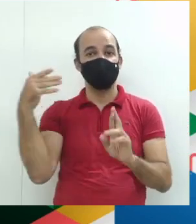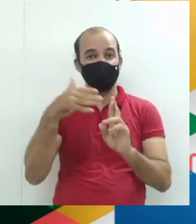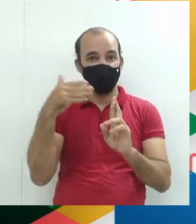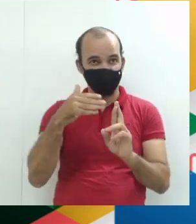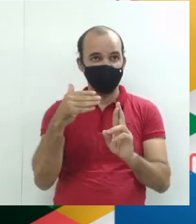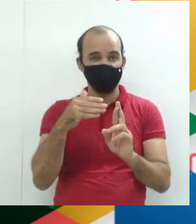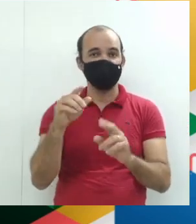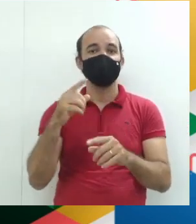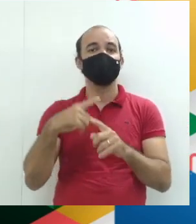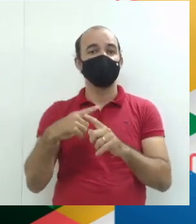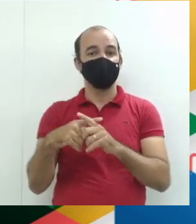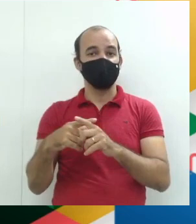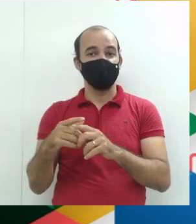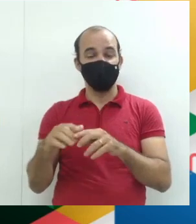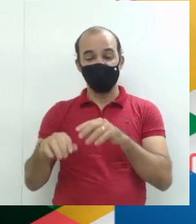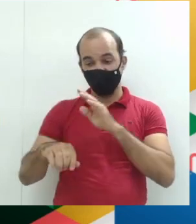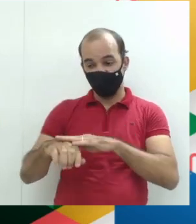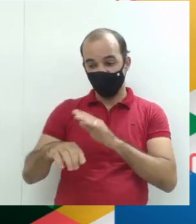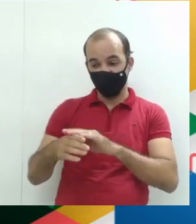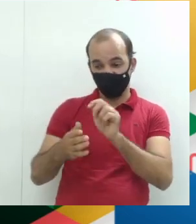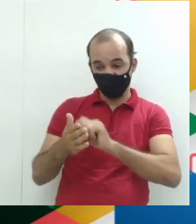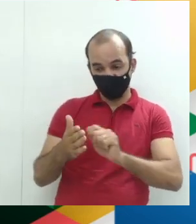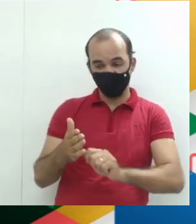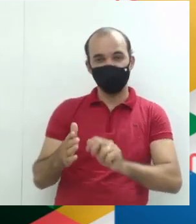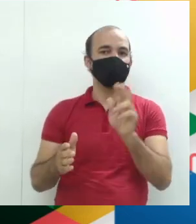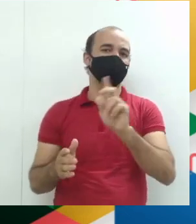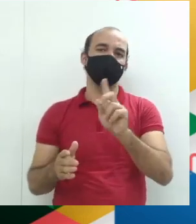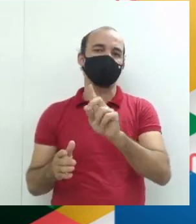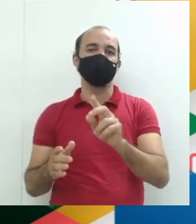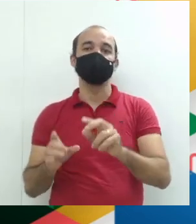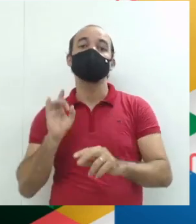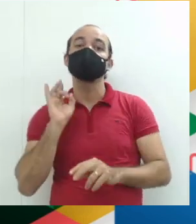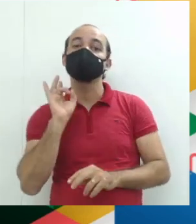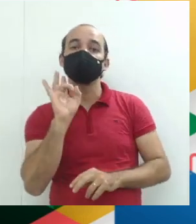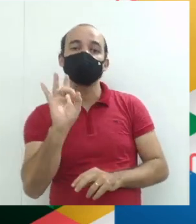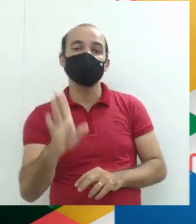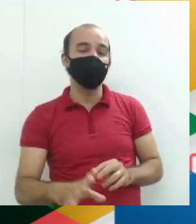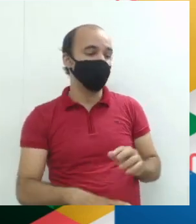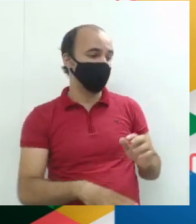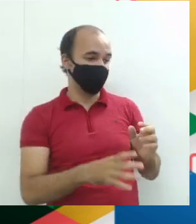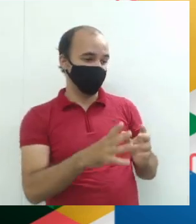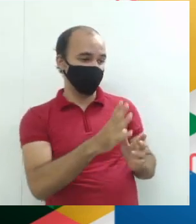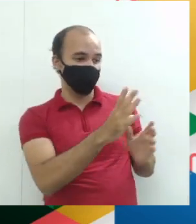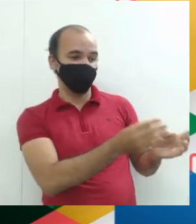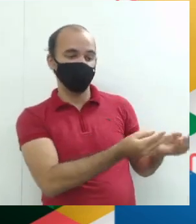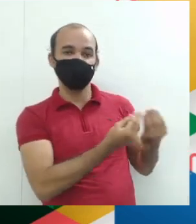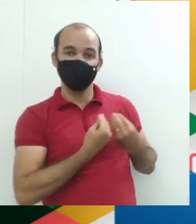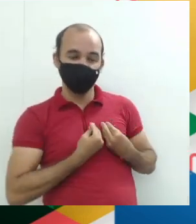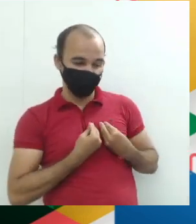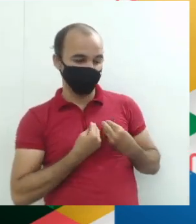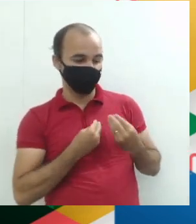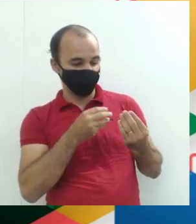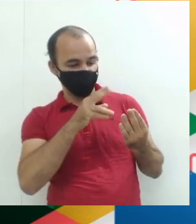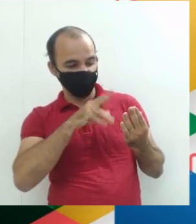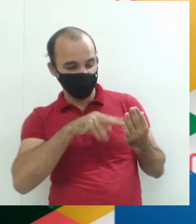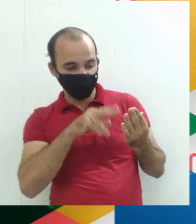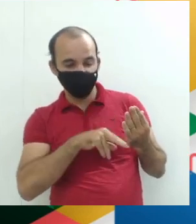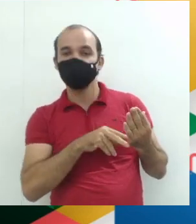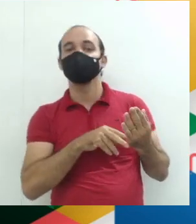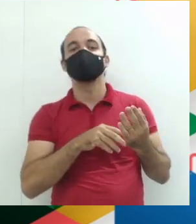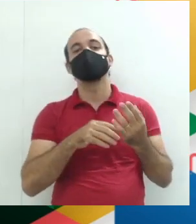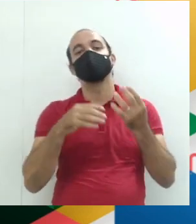não compunha música. Ela cantava música compostas por outras pessoas. Então, ela interpretava